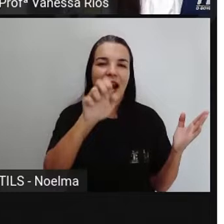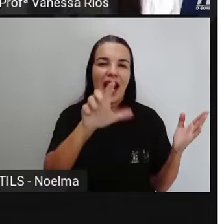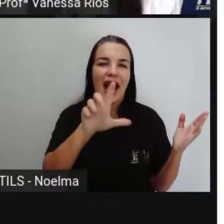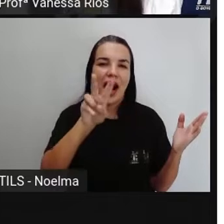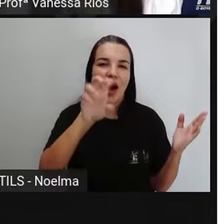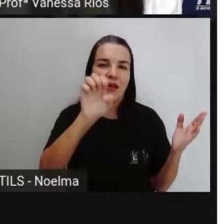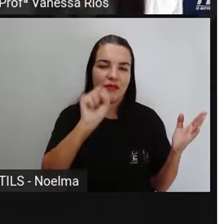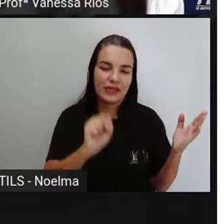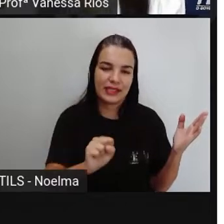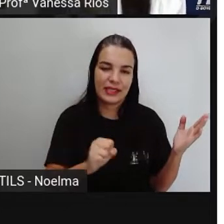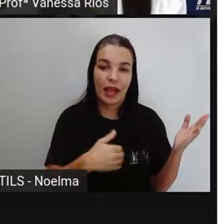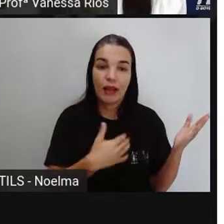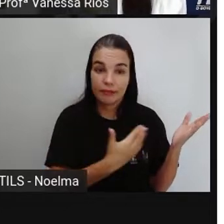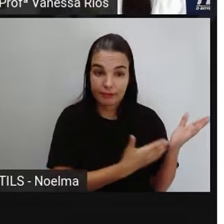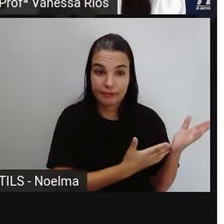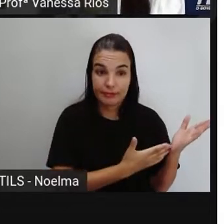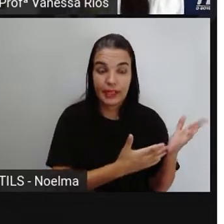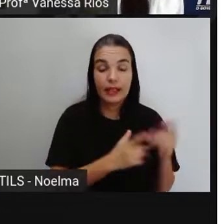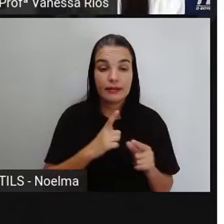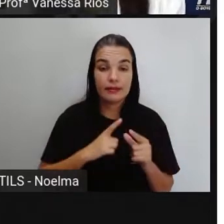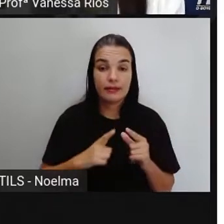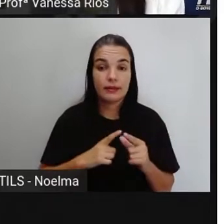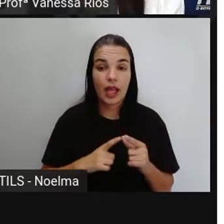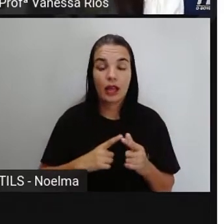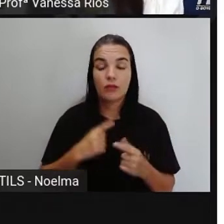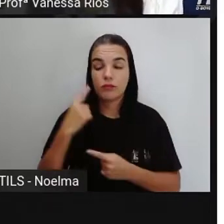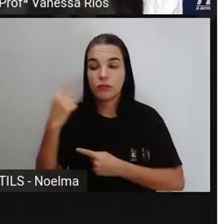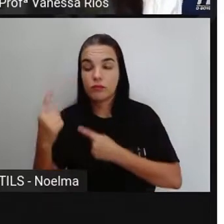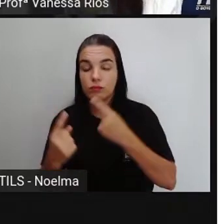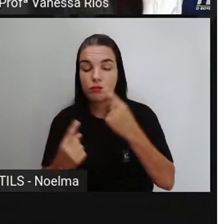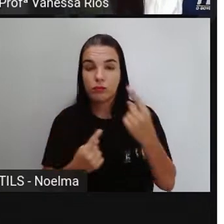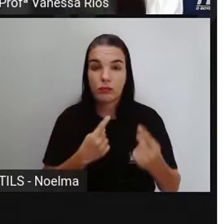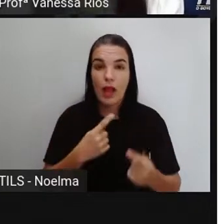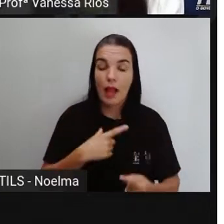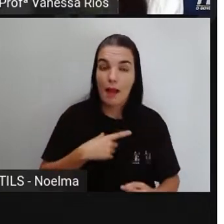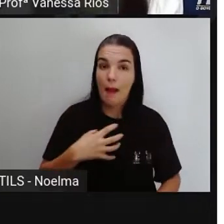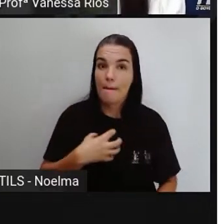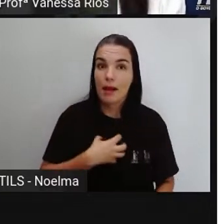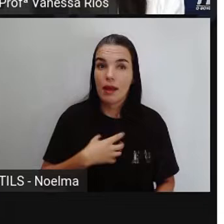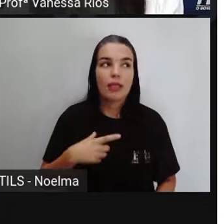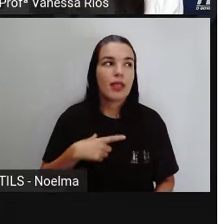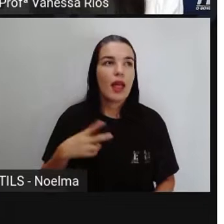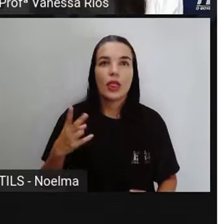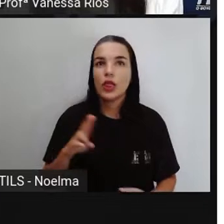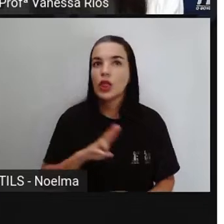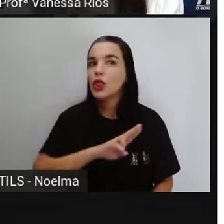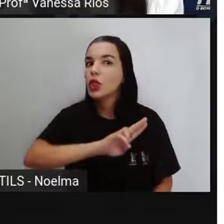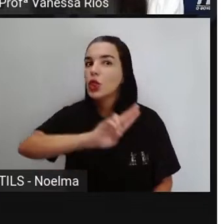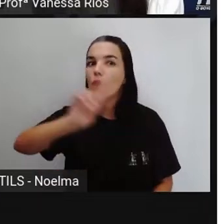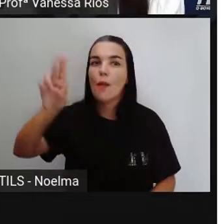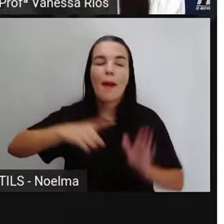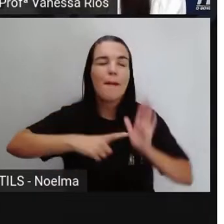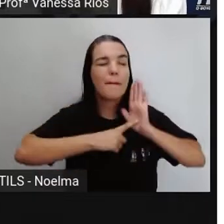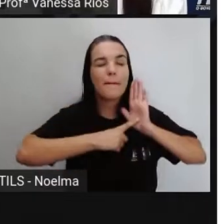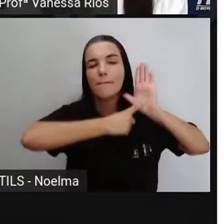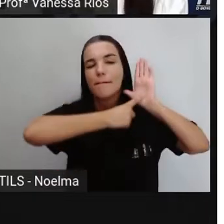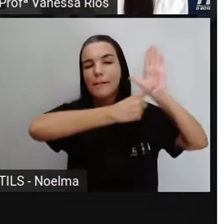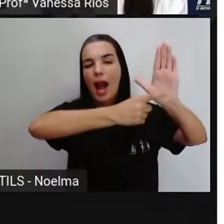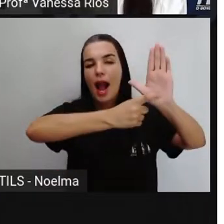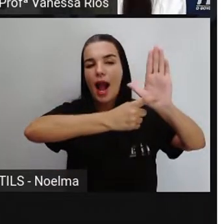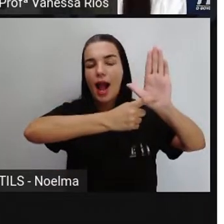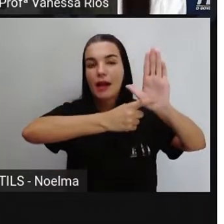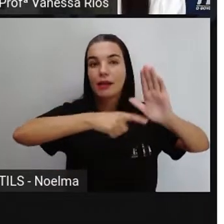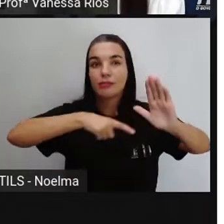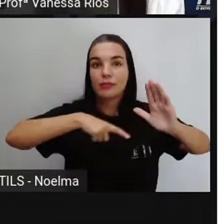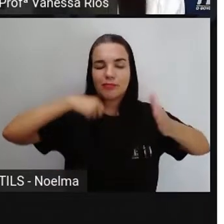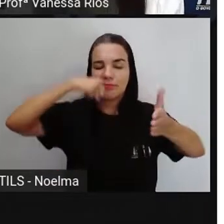aos intelectuais, aos estudiosos, a Bahia possui, sim, nomes que se destacaram, inclusive